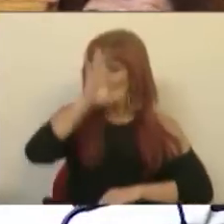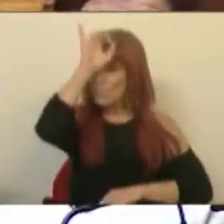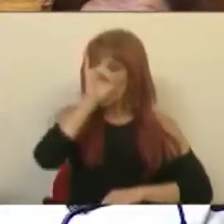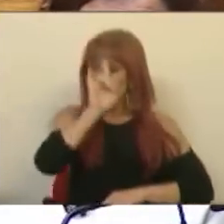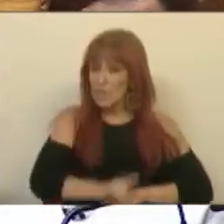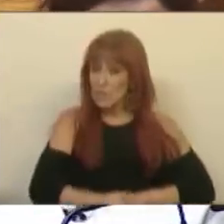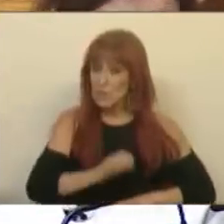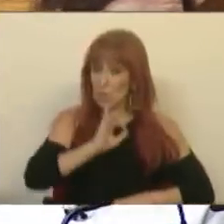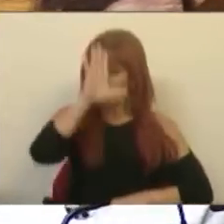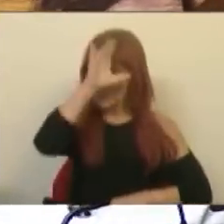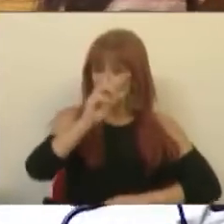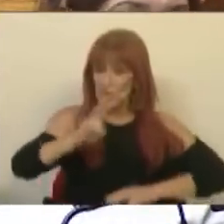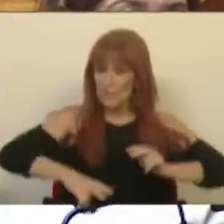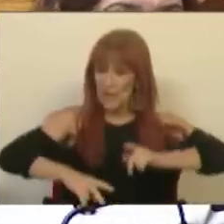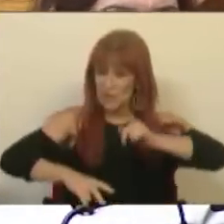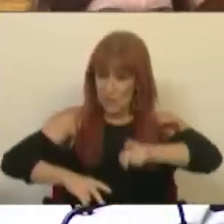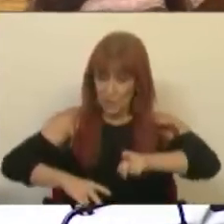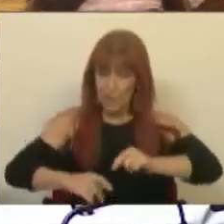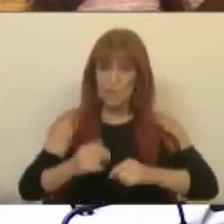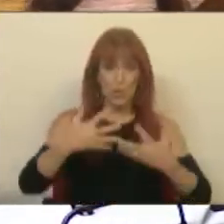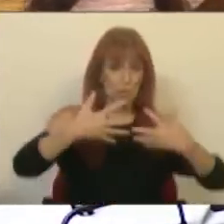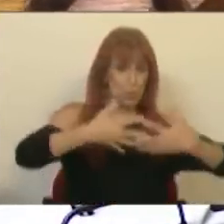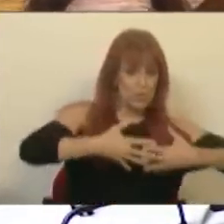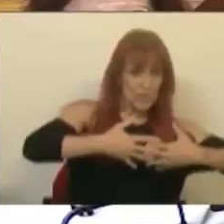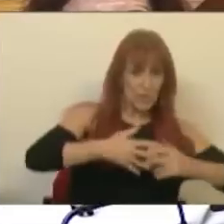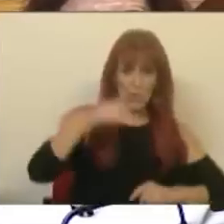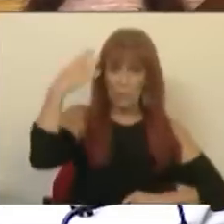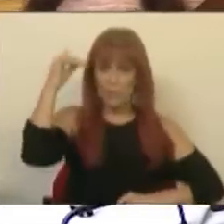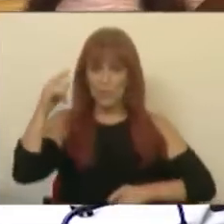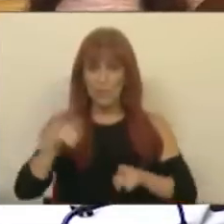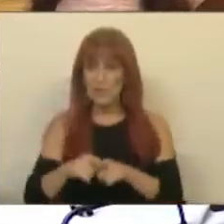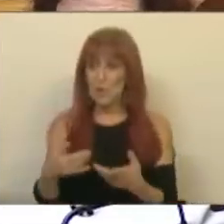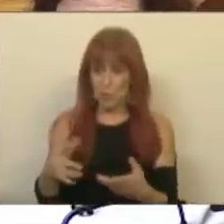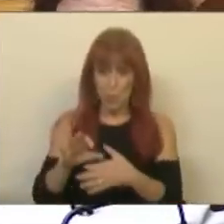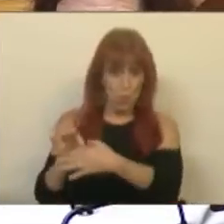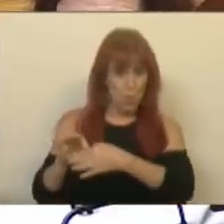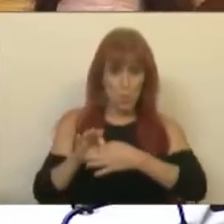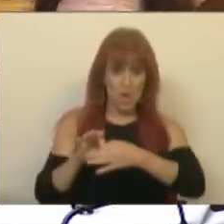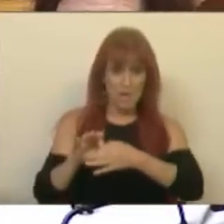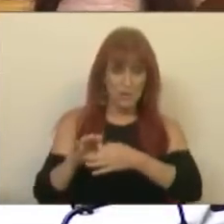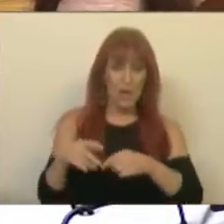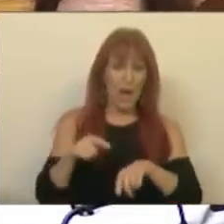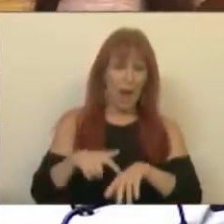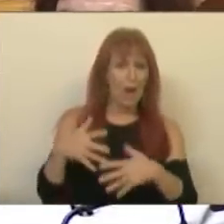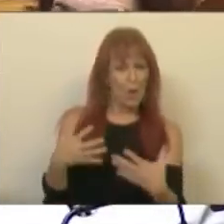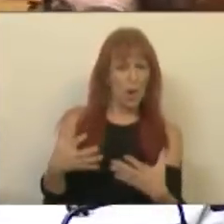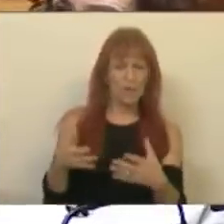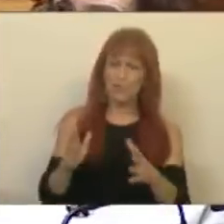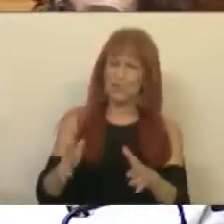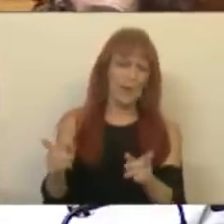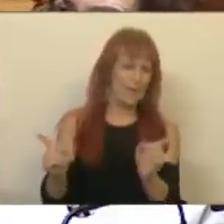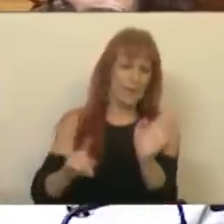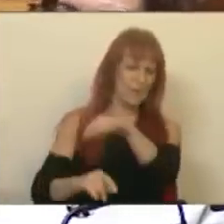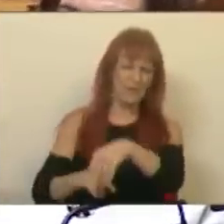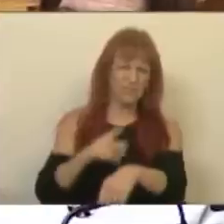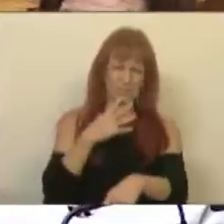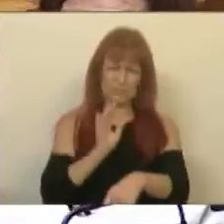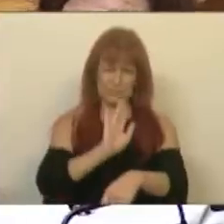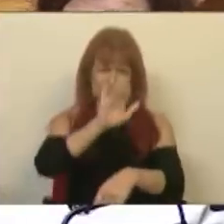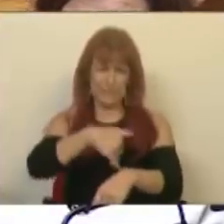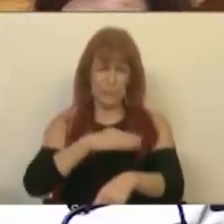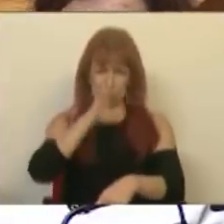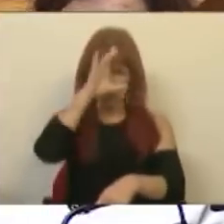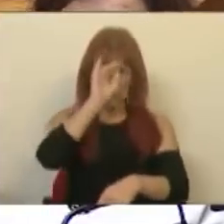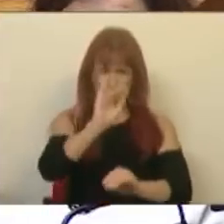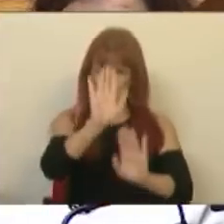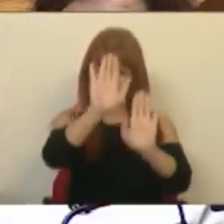primeiro ministro e do Senhor Ministro das Finanças os sindicatos os professores que estão Unidos neste momento já não dão crédito ao